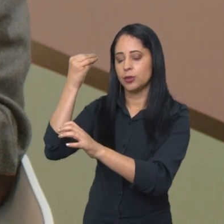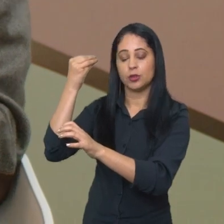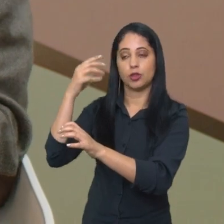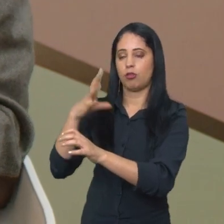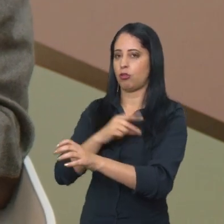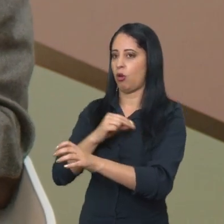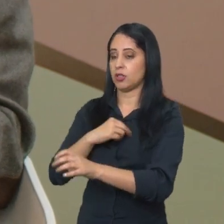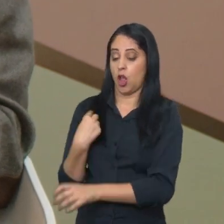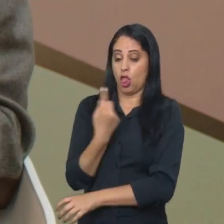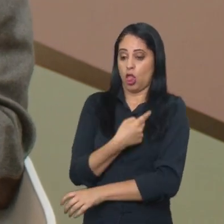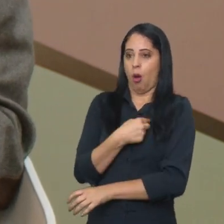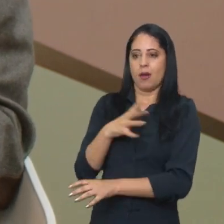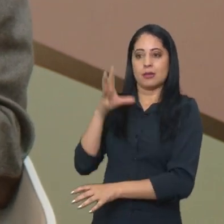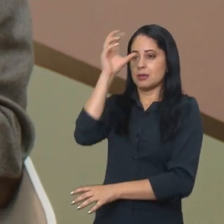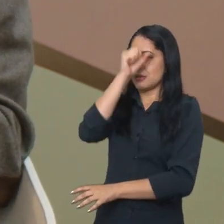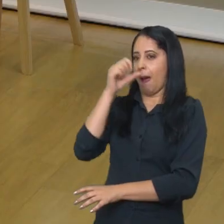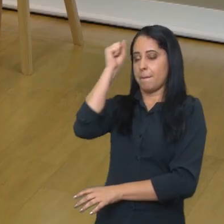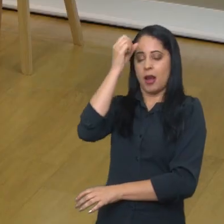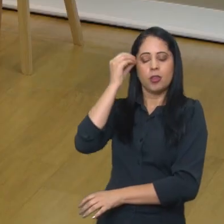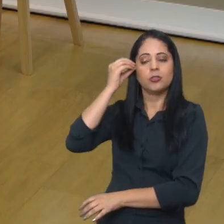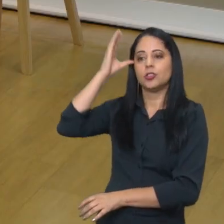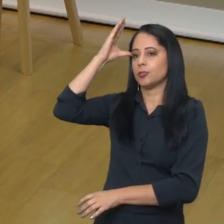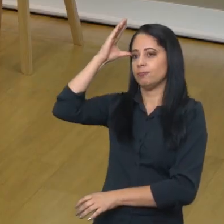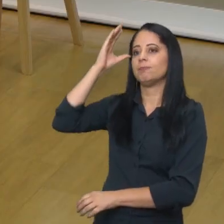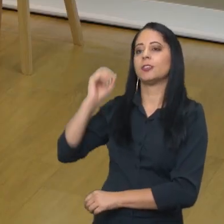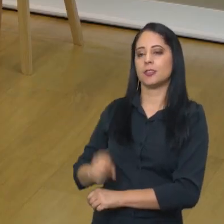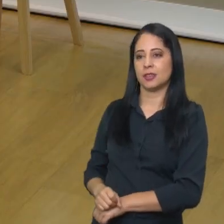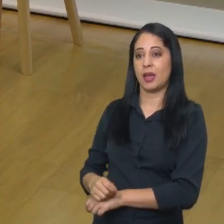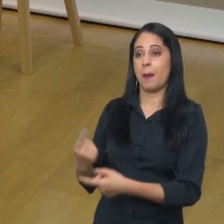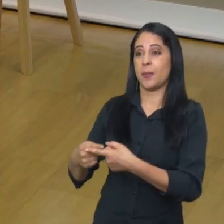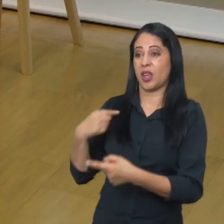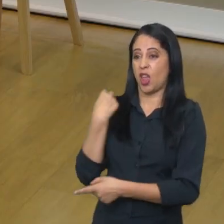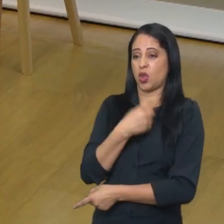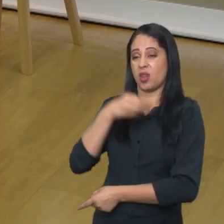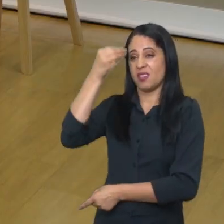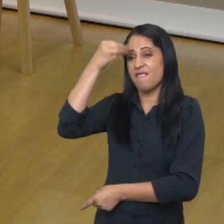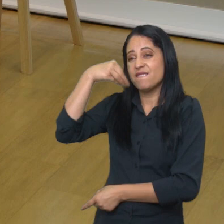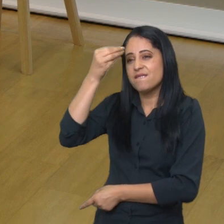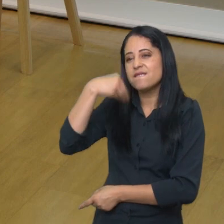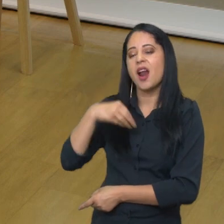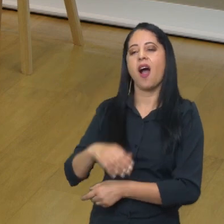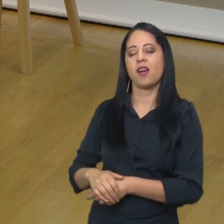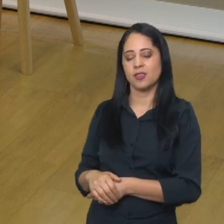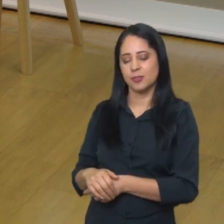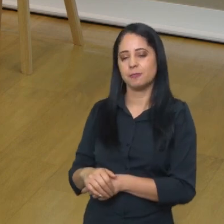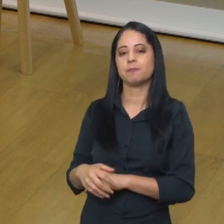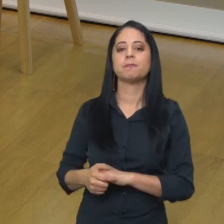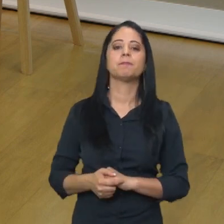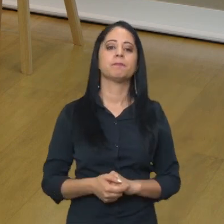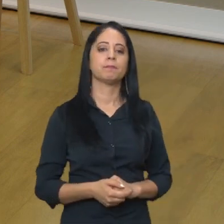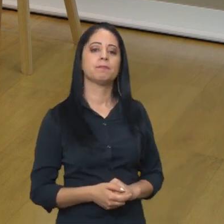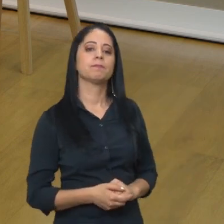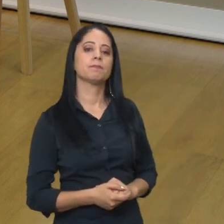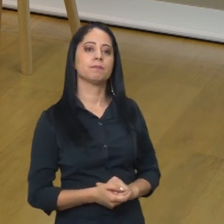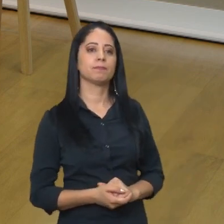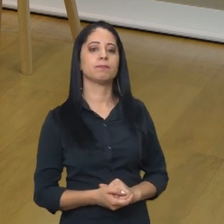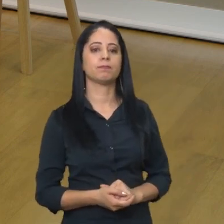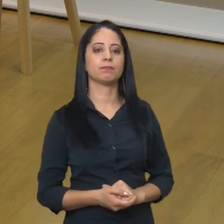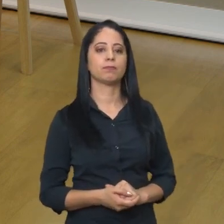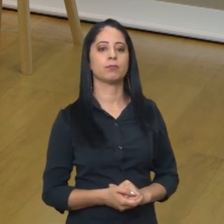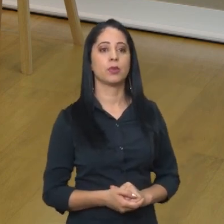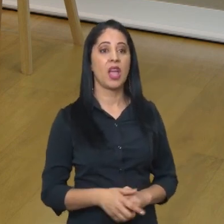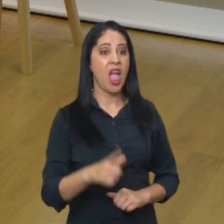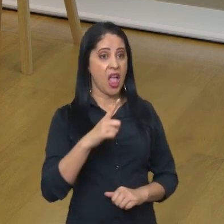condição de... Nossa, cuidados, né? Como a gente é frágil, sim, né? Vulnerável, né? Nossa, doutor, e